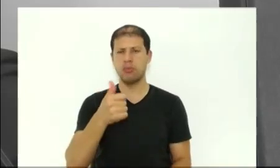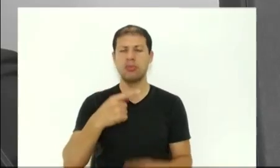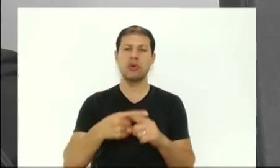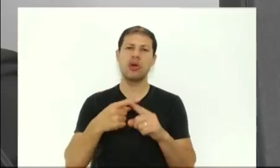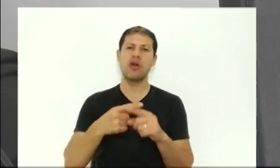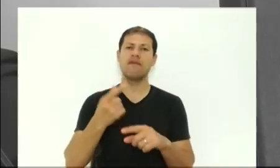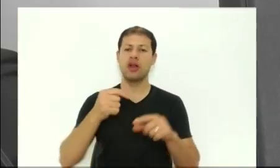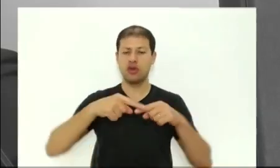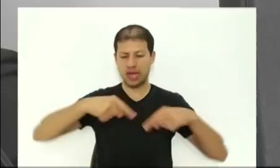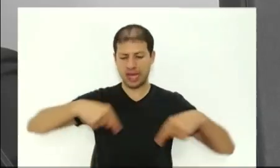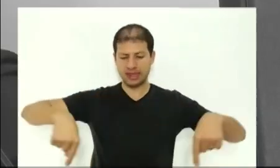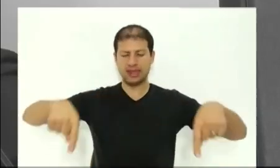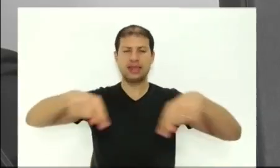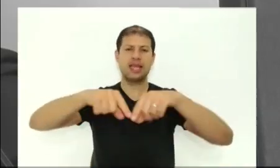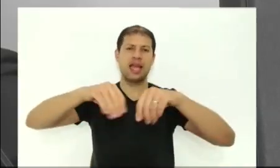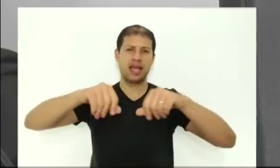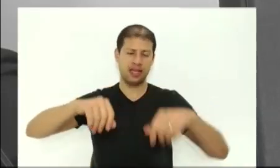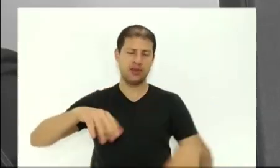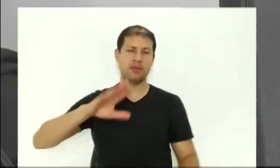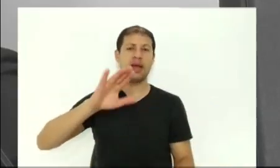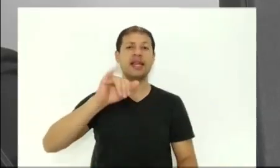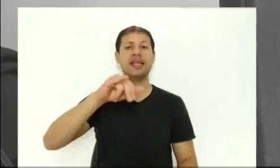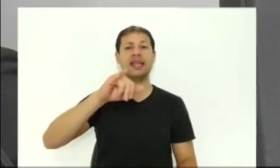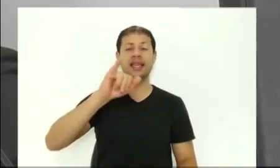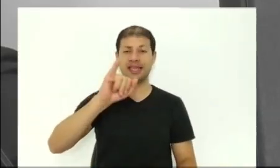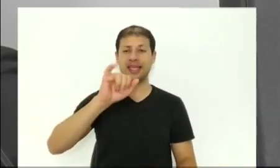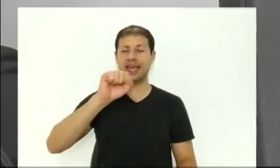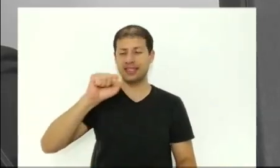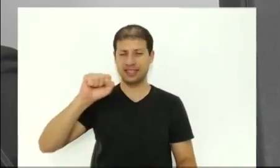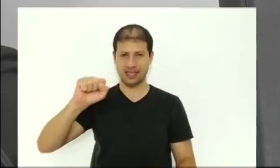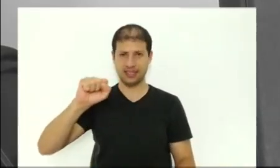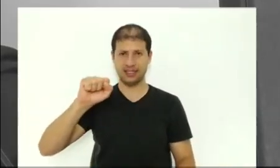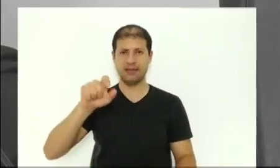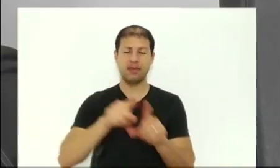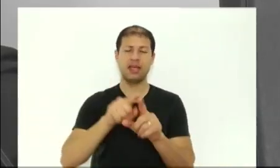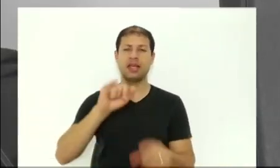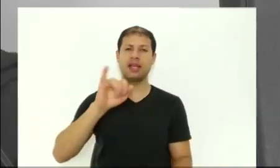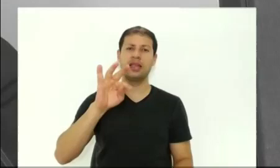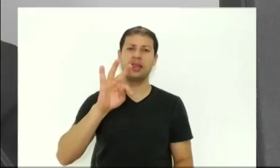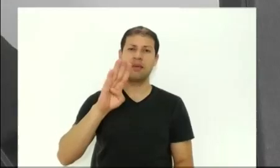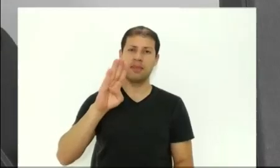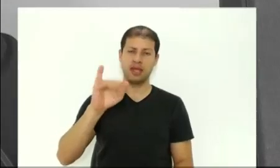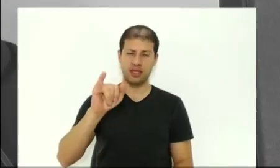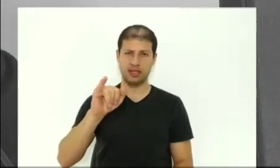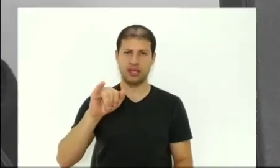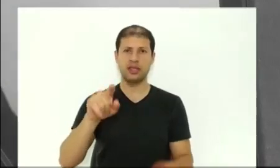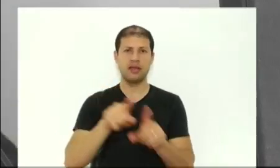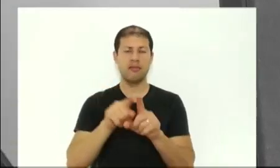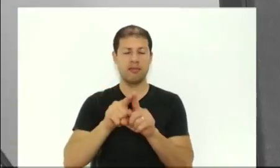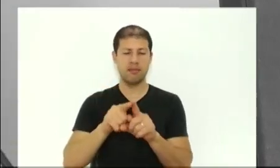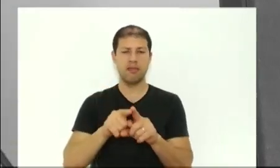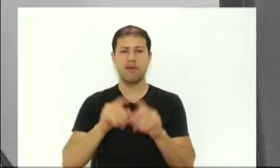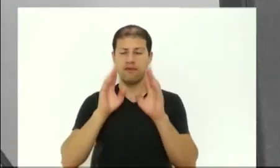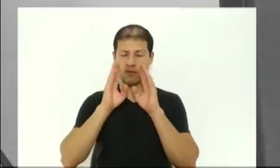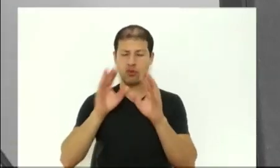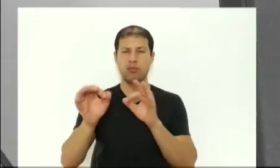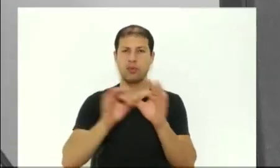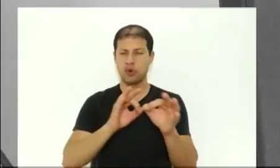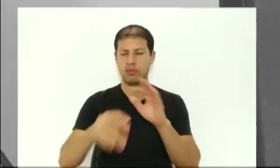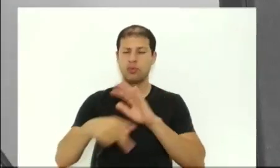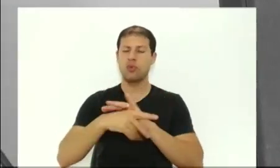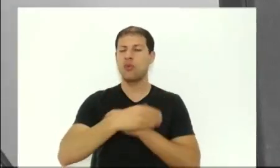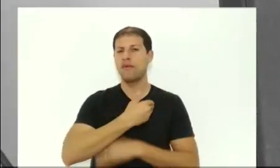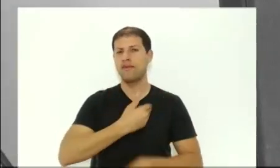terreno. Já o ISS e ITBI, que também estão voltados a esse programa habitacional do governo federal,